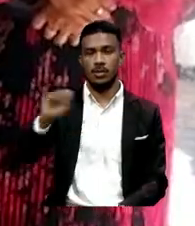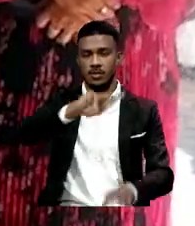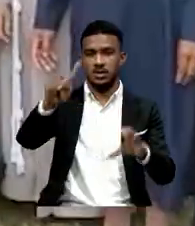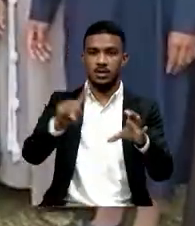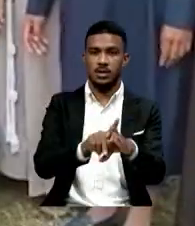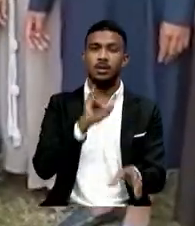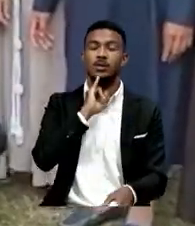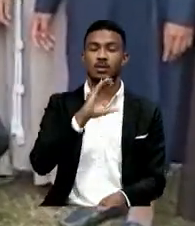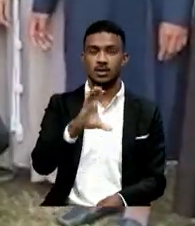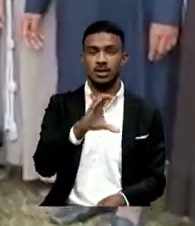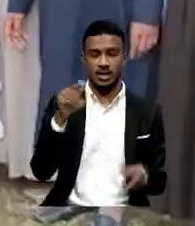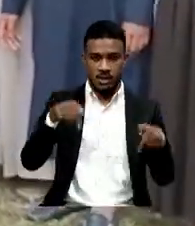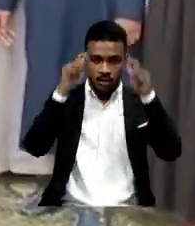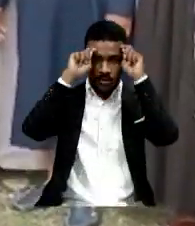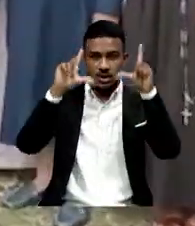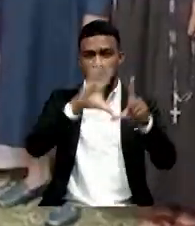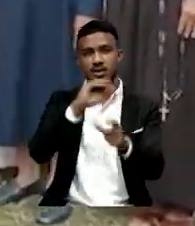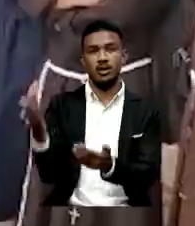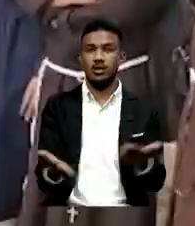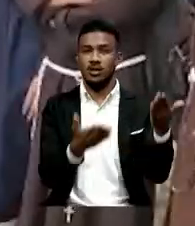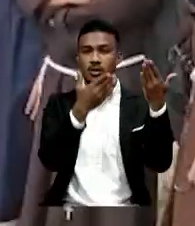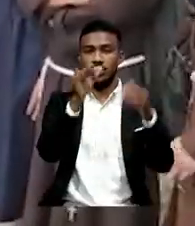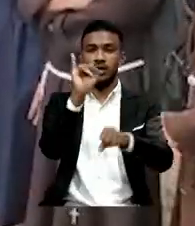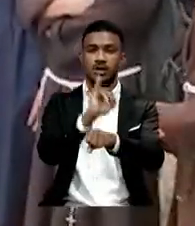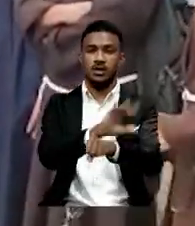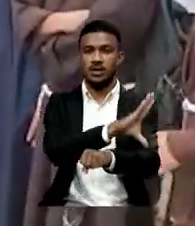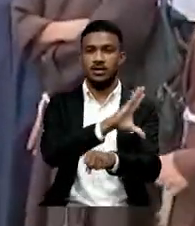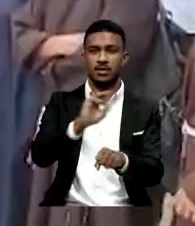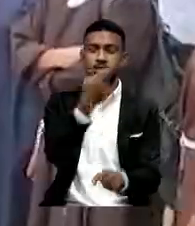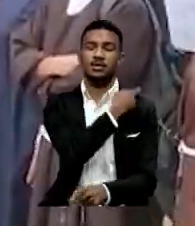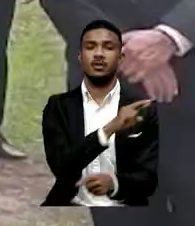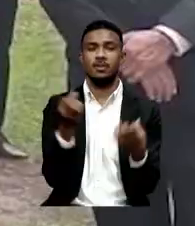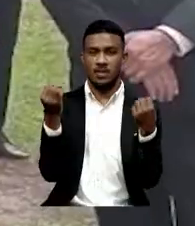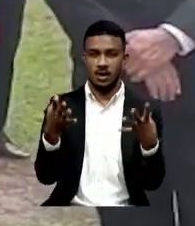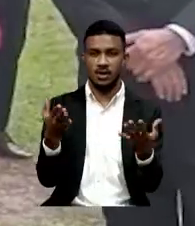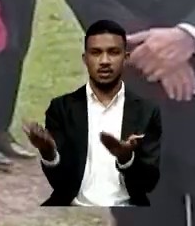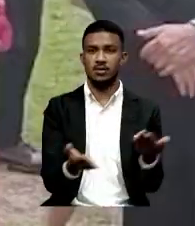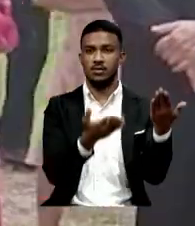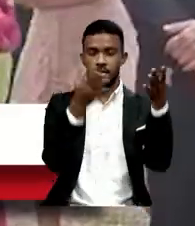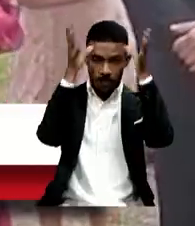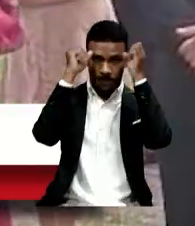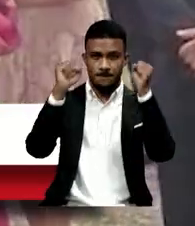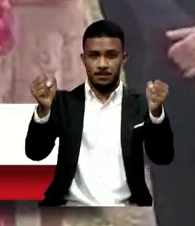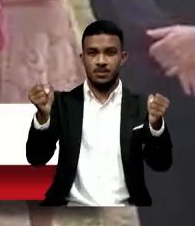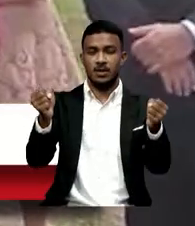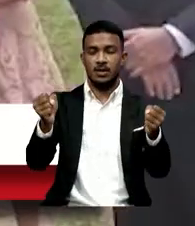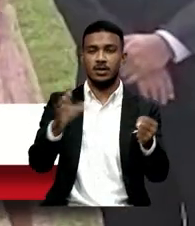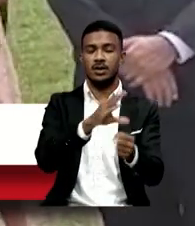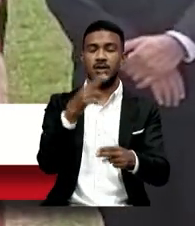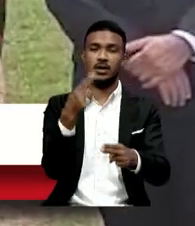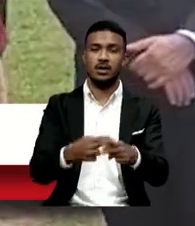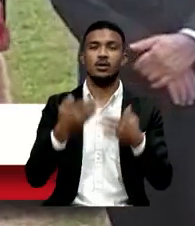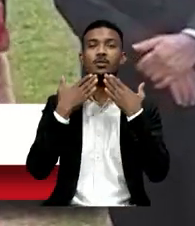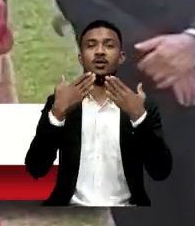lori misionari barak nebe importante Batimor Leste nia identidade. Lori Presidente da Republika agradece baimi Timoroan